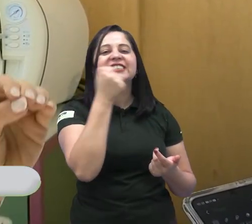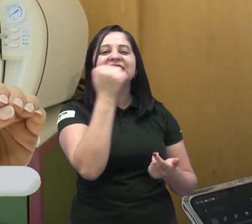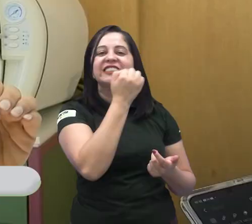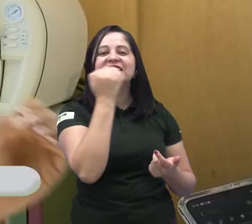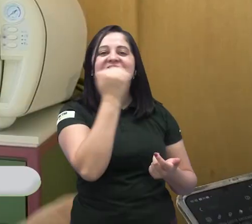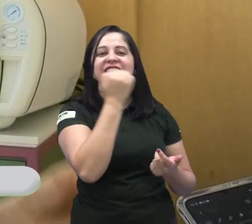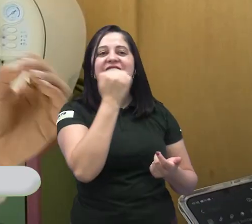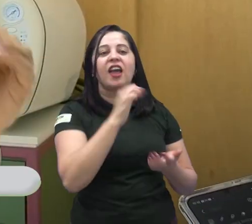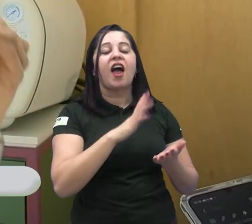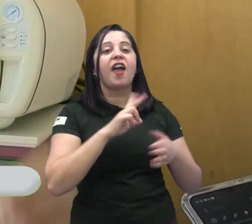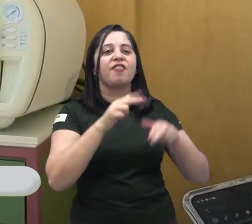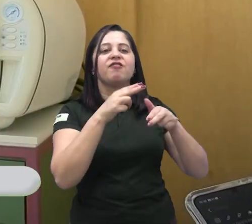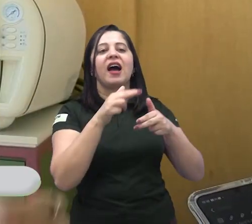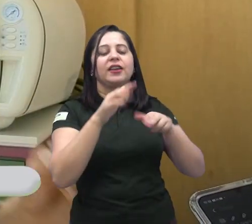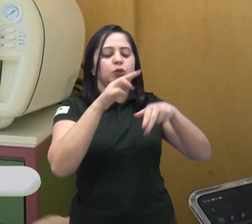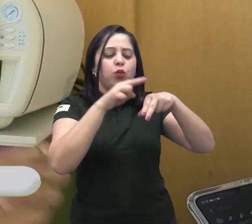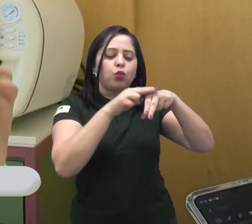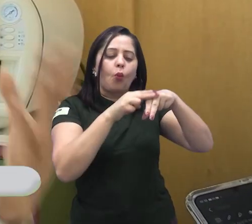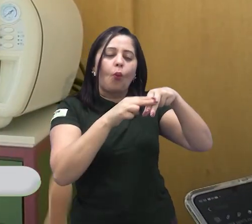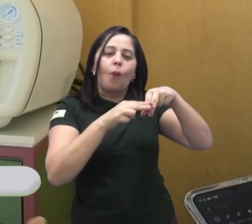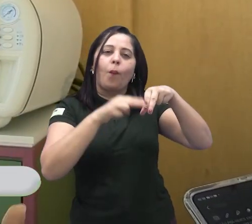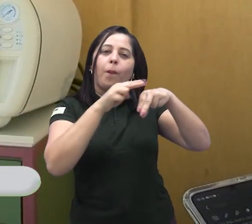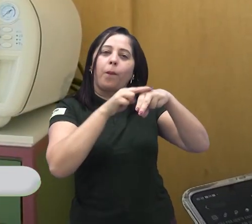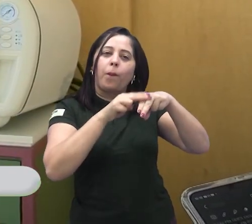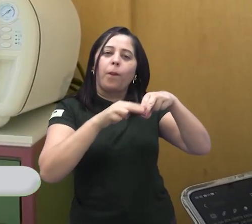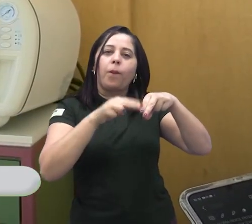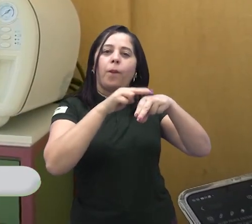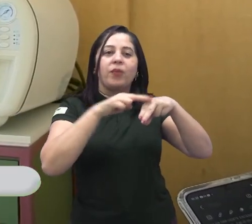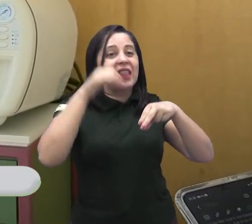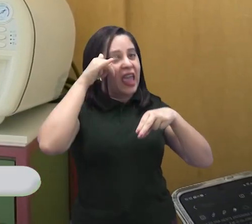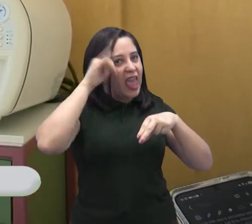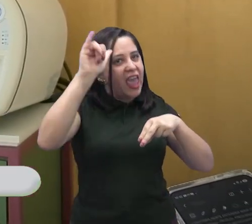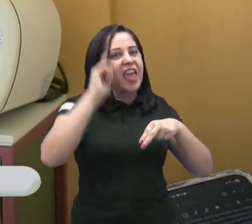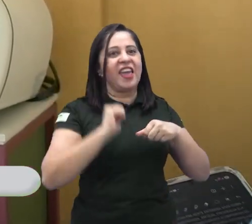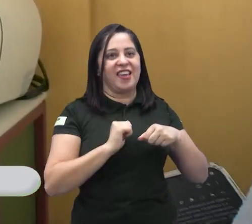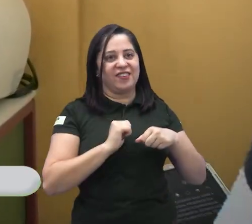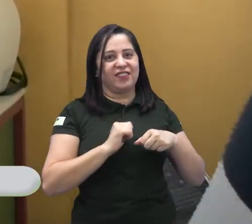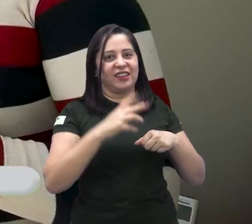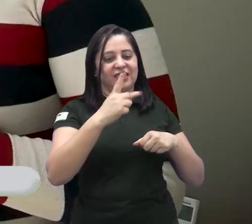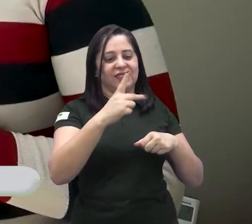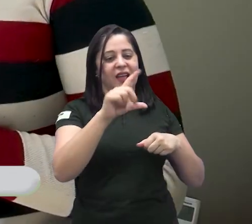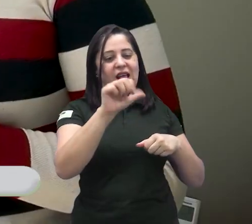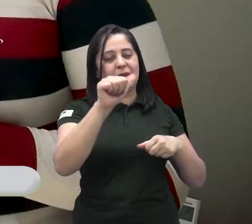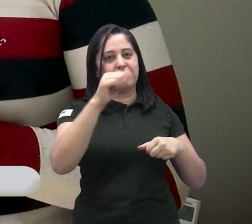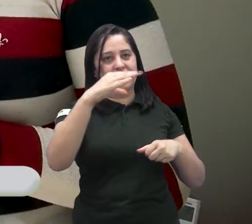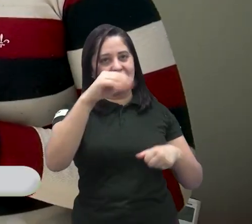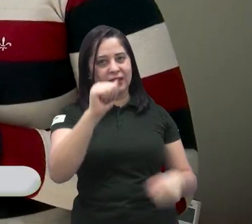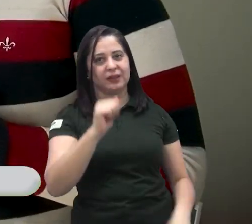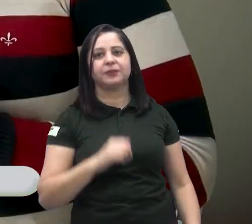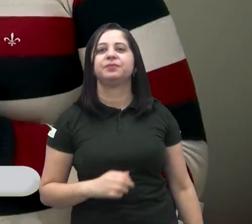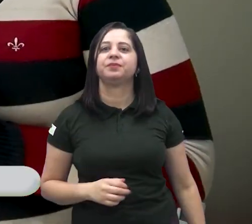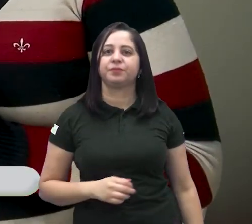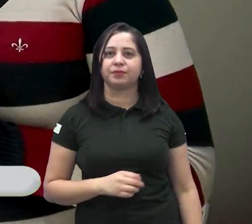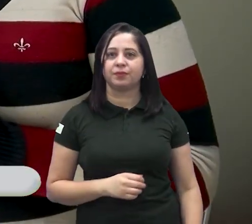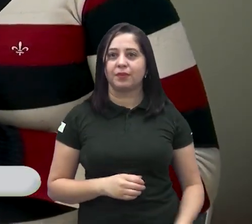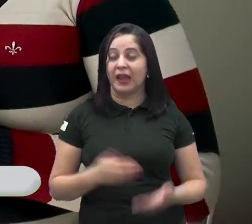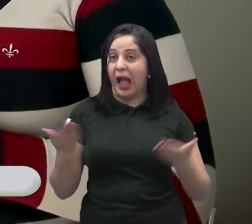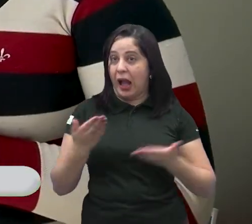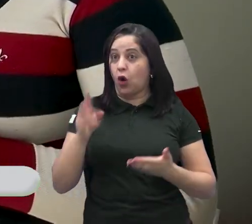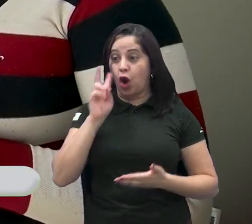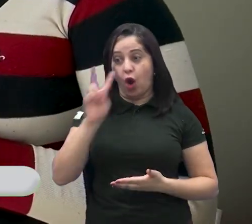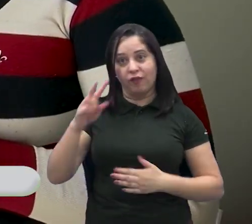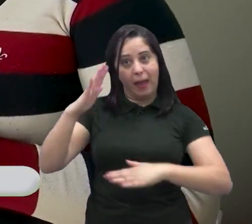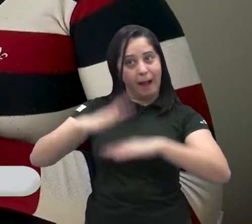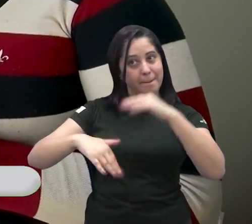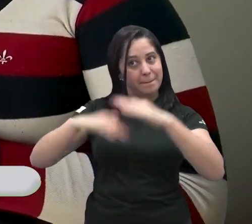mais lisinhas. E isso dificulta o acúmulo de placa bacteriana novamente. É isso, Gi. Então a gente vai ver na prática, né? A gente vai